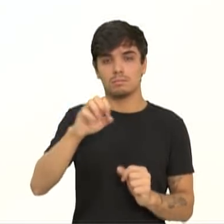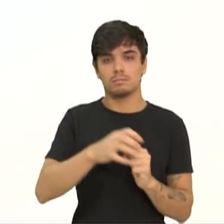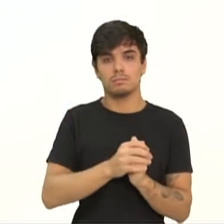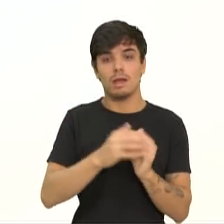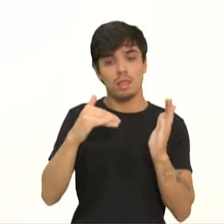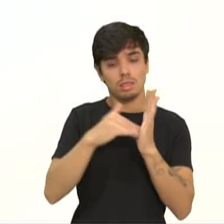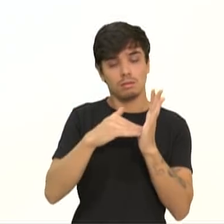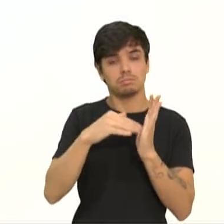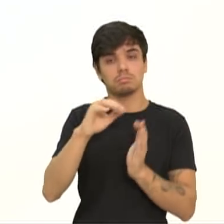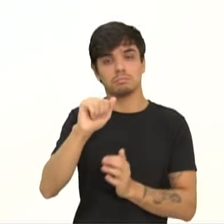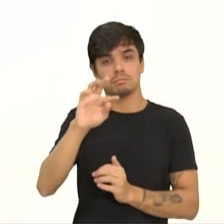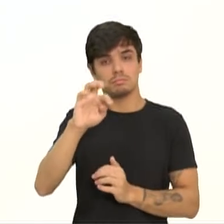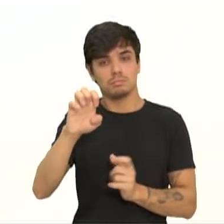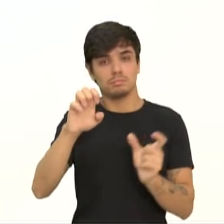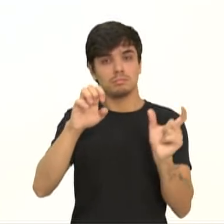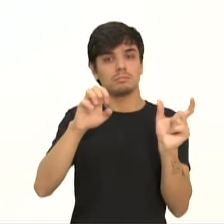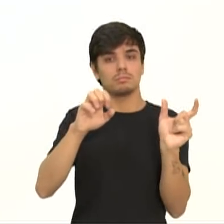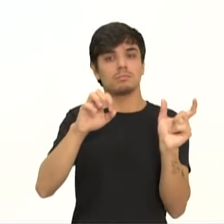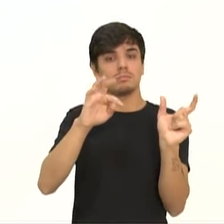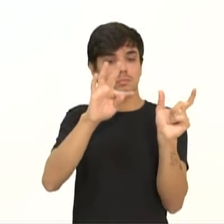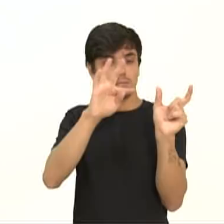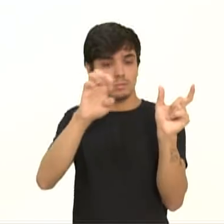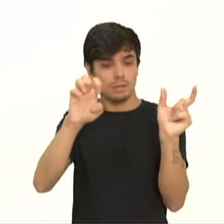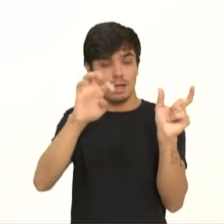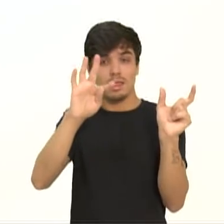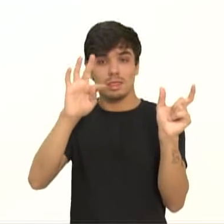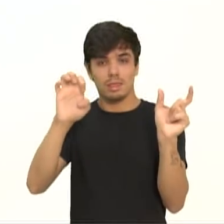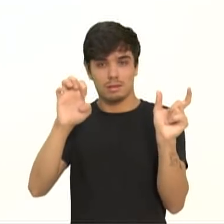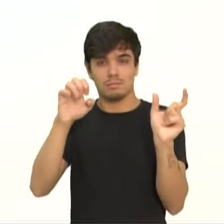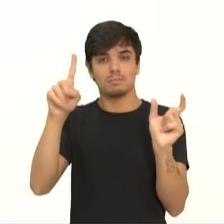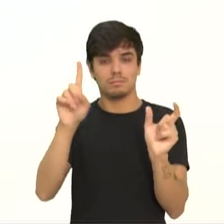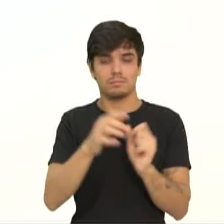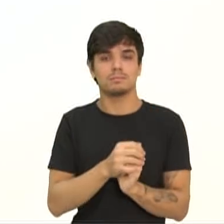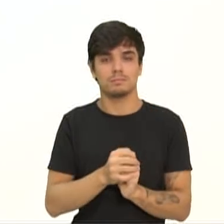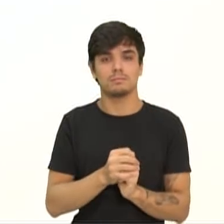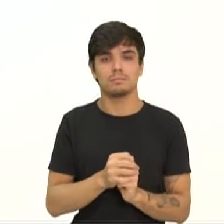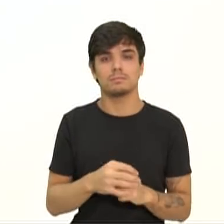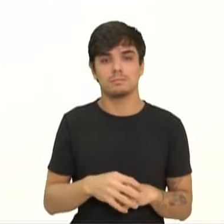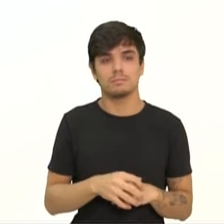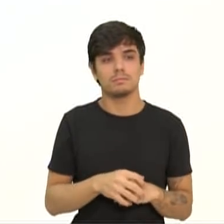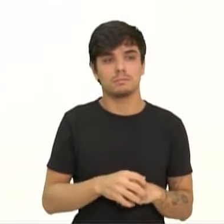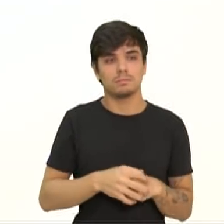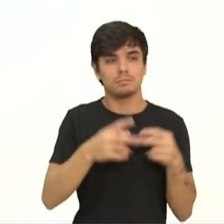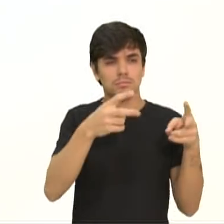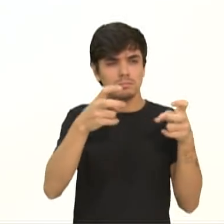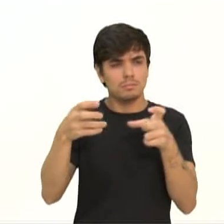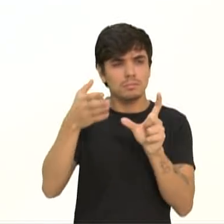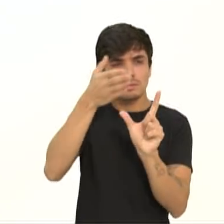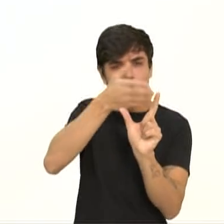a última, é o té e o té aqui de novo. Veja só, separe comigo.